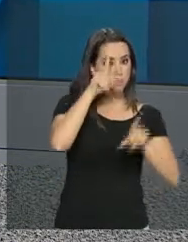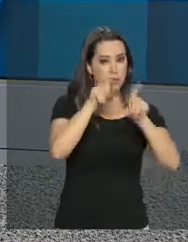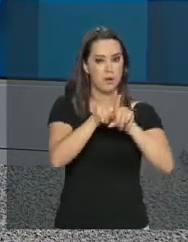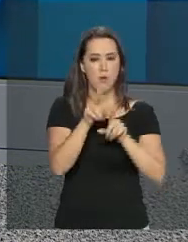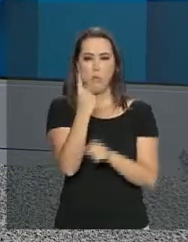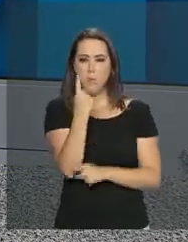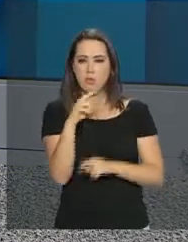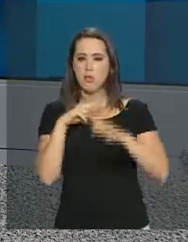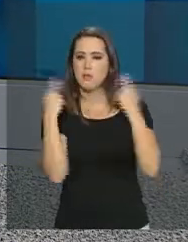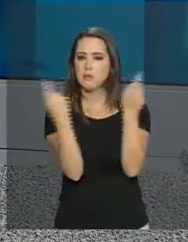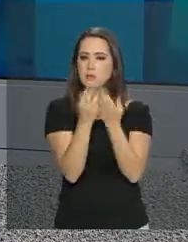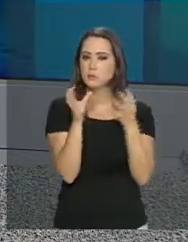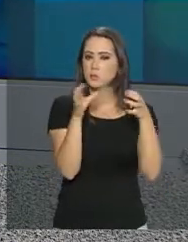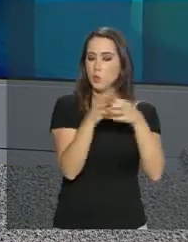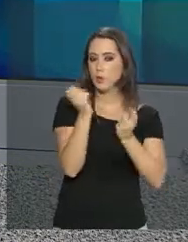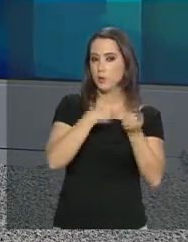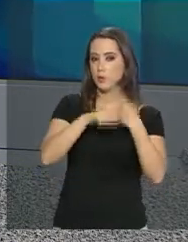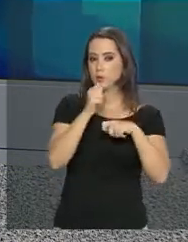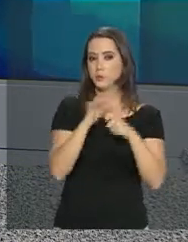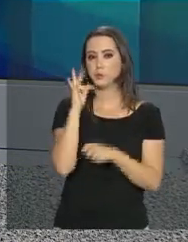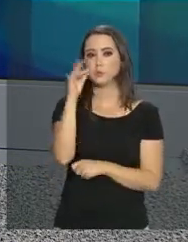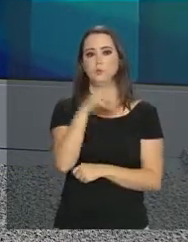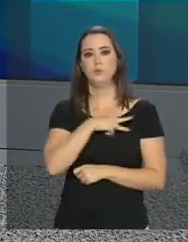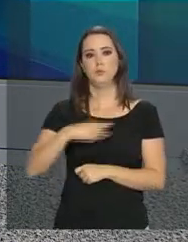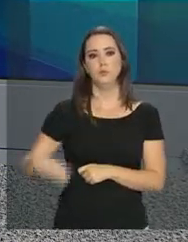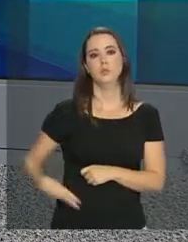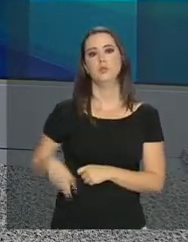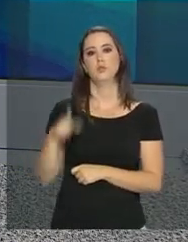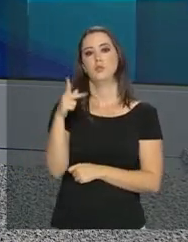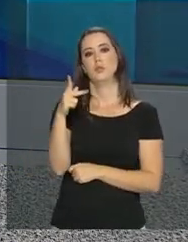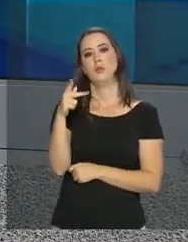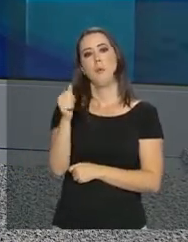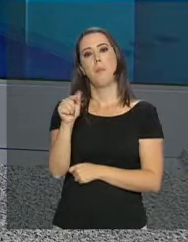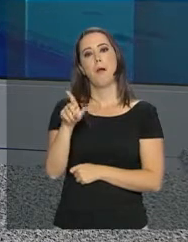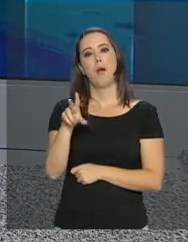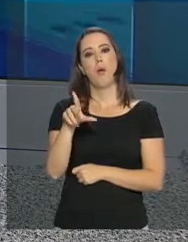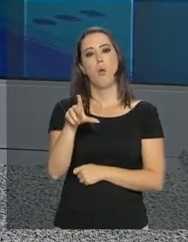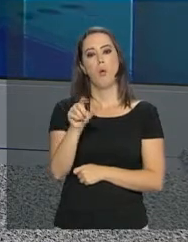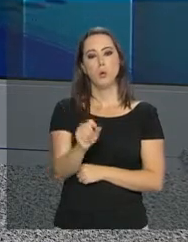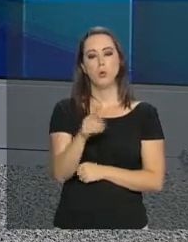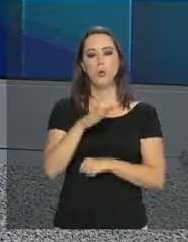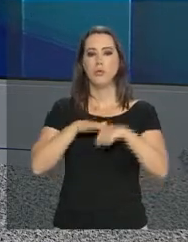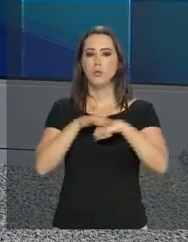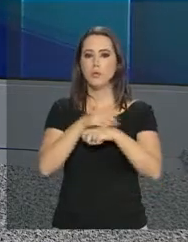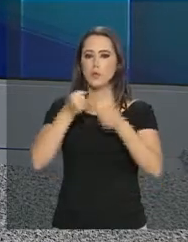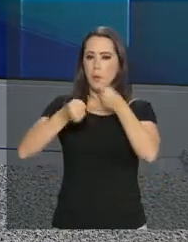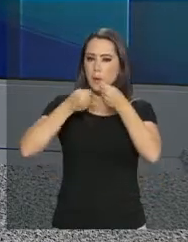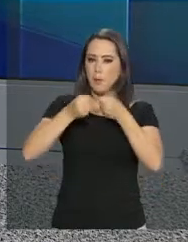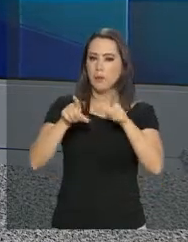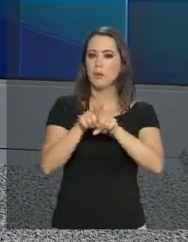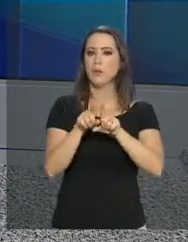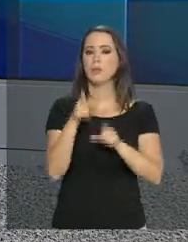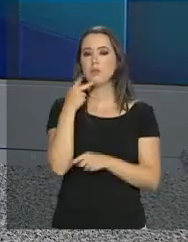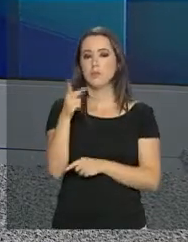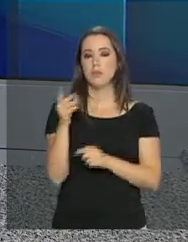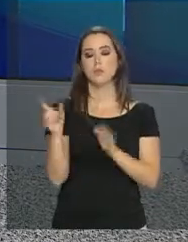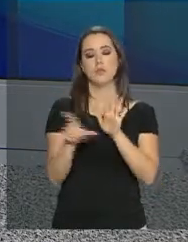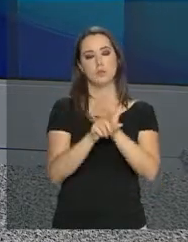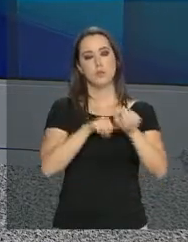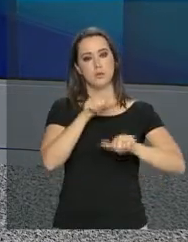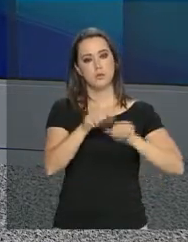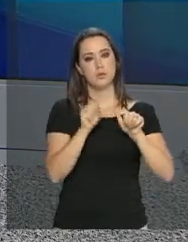foi entre as equipes econômicas o futuro ministro da economia paulo guedes conversou com a imprensa e também falou sobre a reforma da